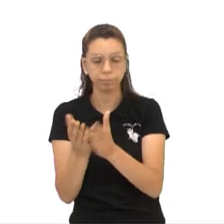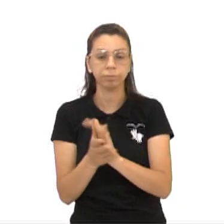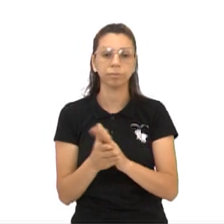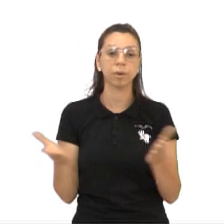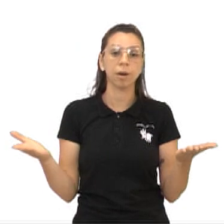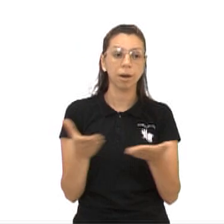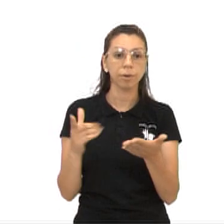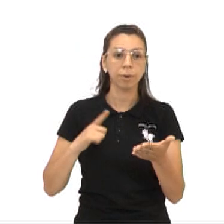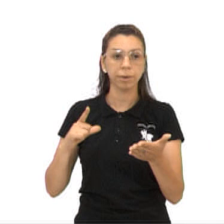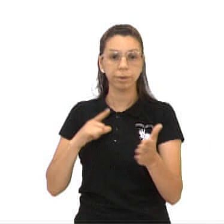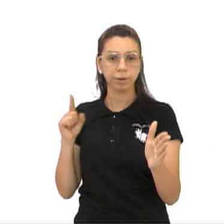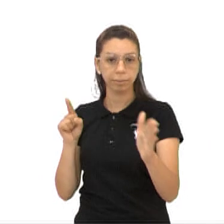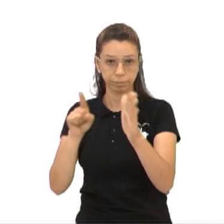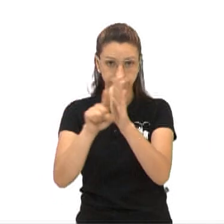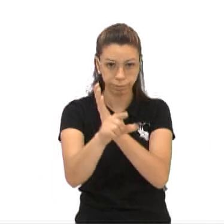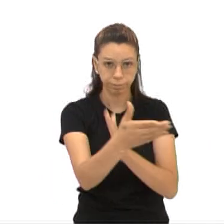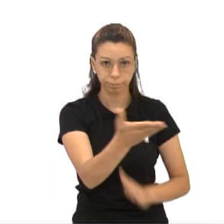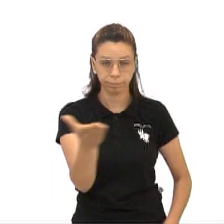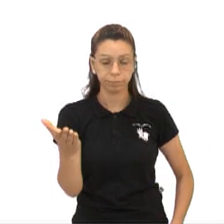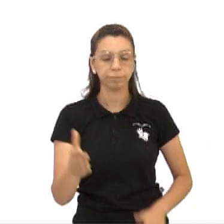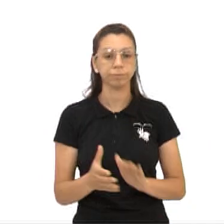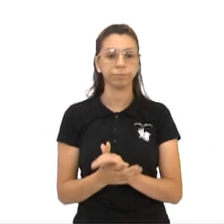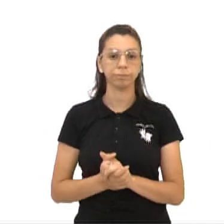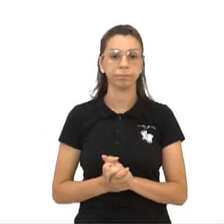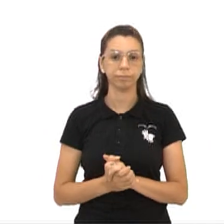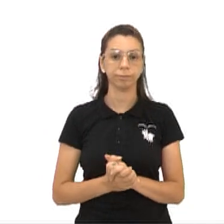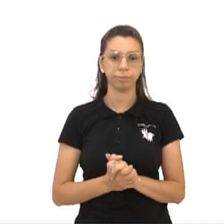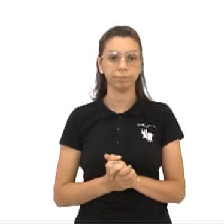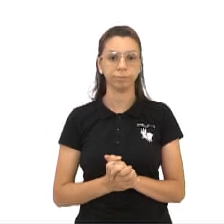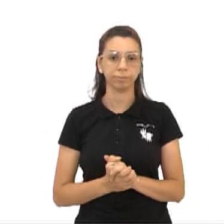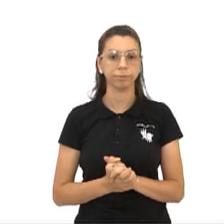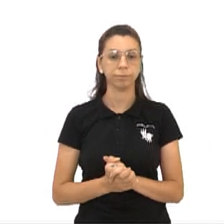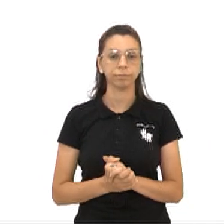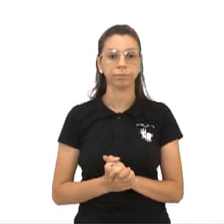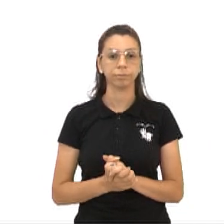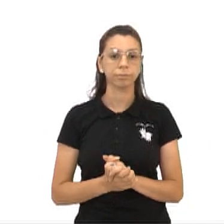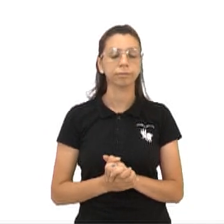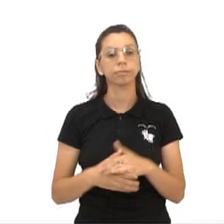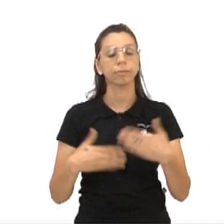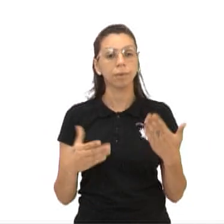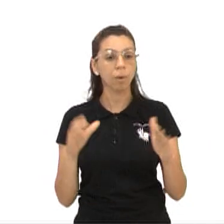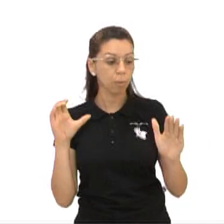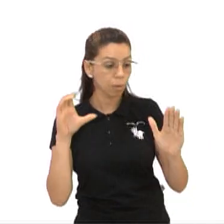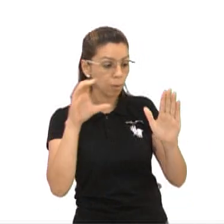Agora temos um pequeno exercício para você praticar. Uma das famosas